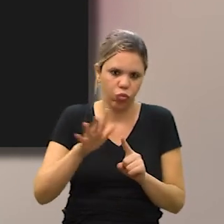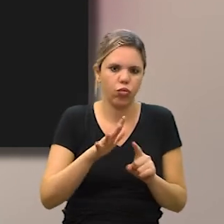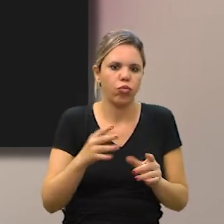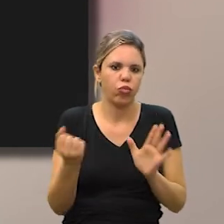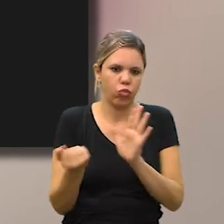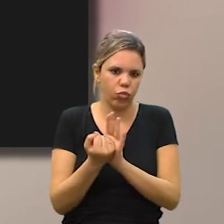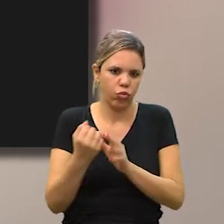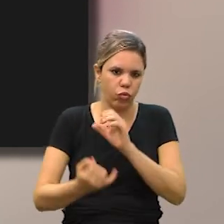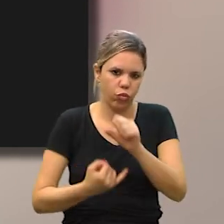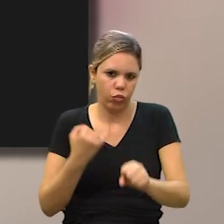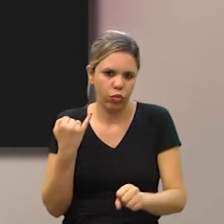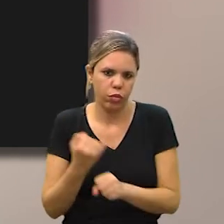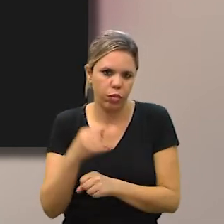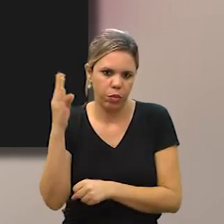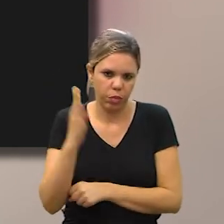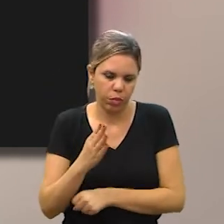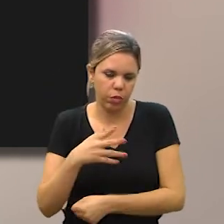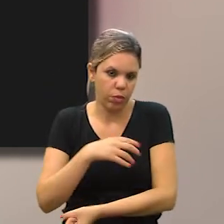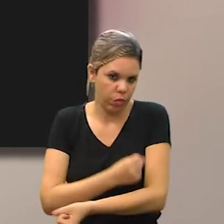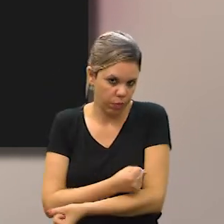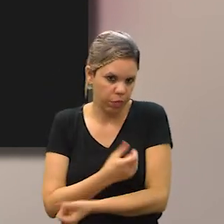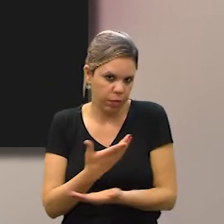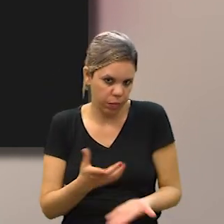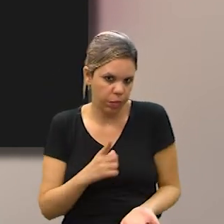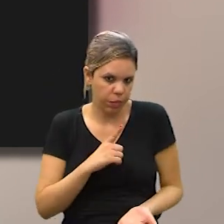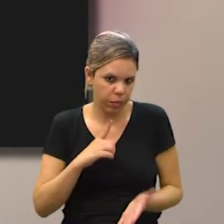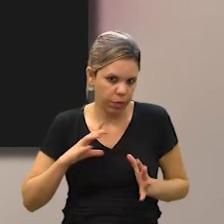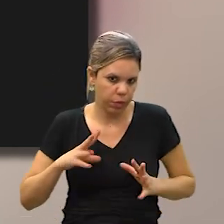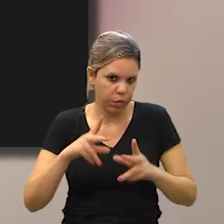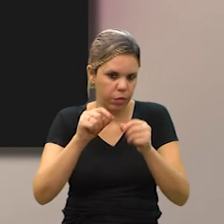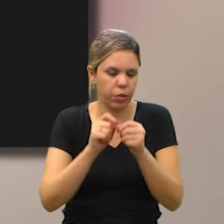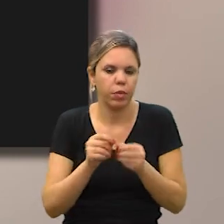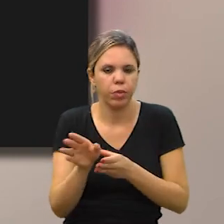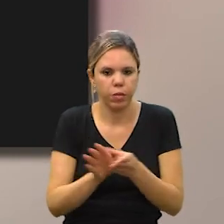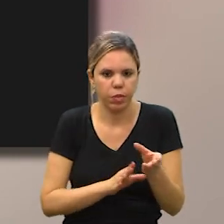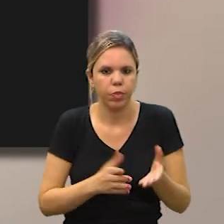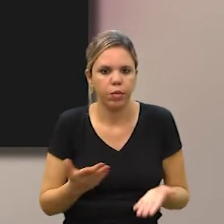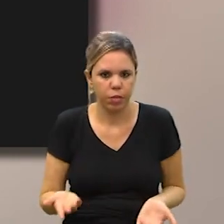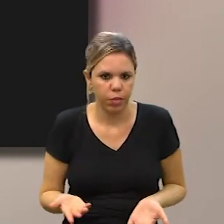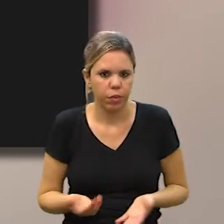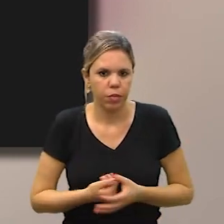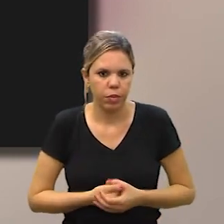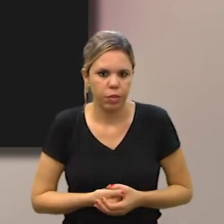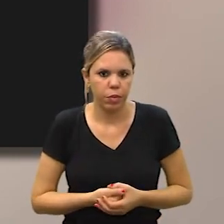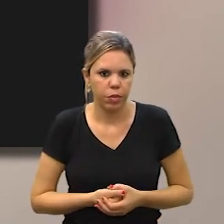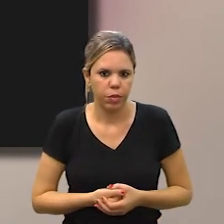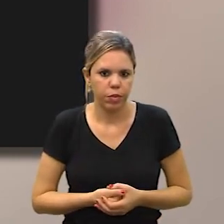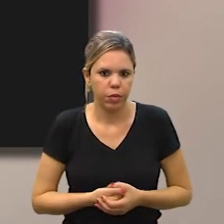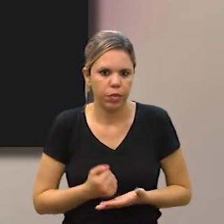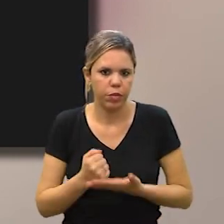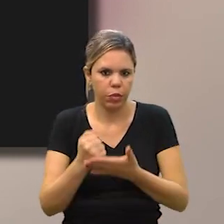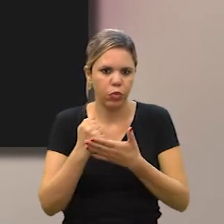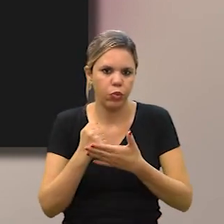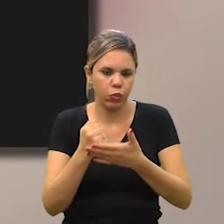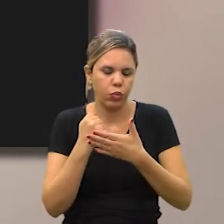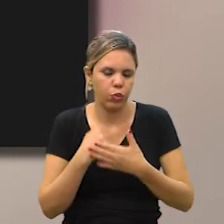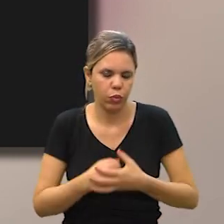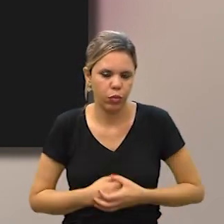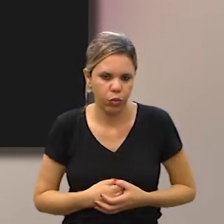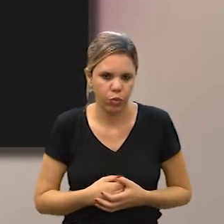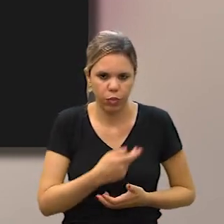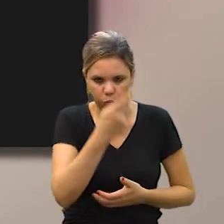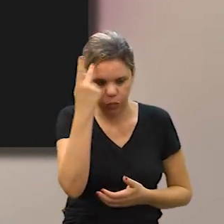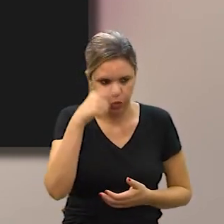sociedade no site da sociedade brasileira de hipertensão nós temos todas essas orientações para ajudar